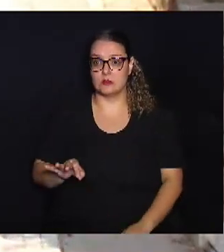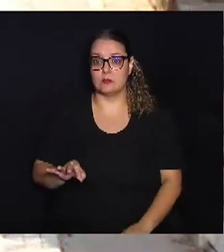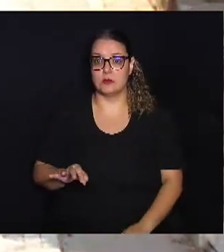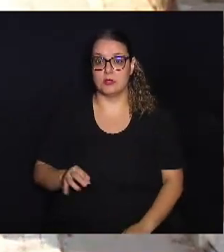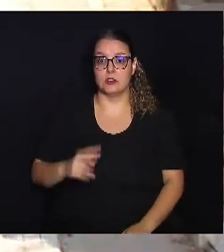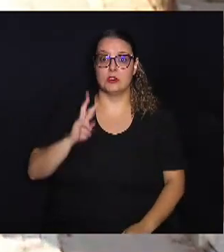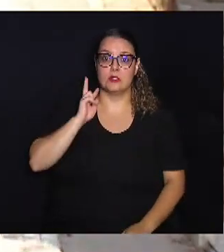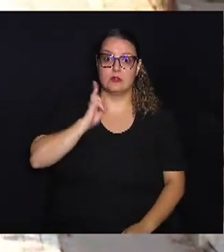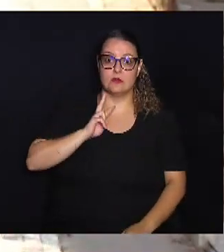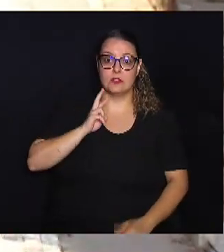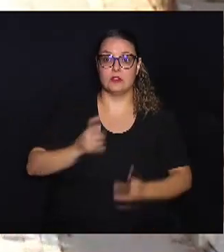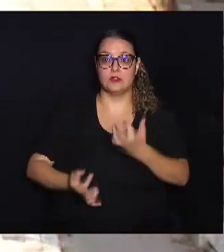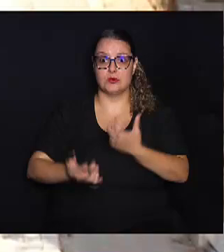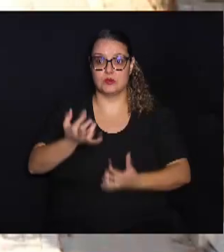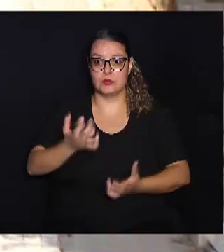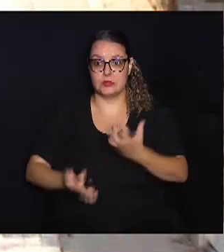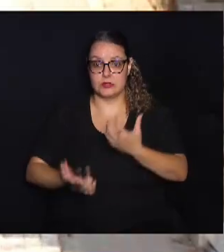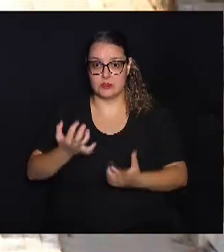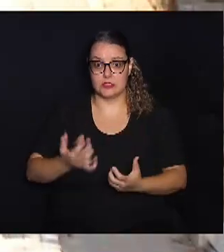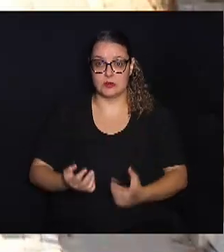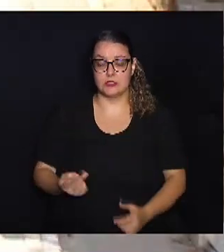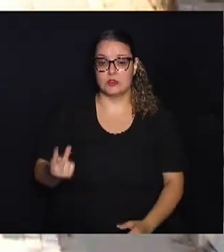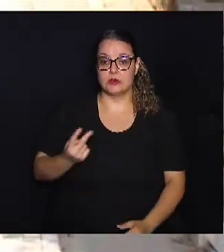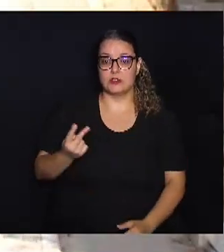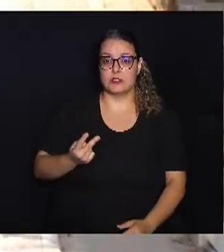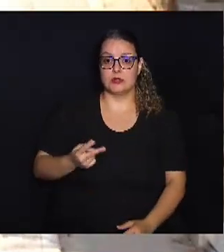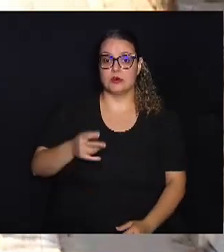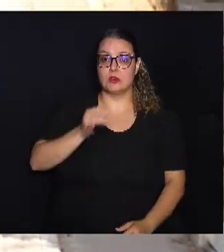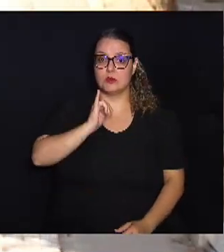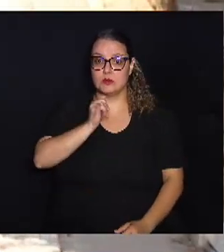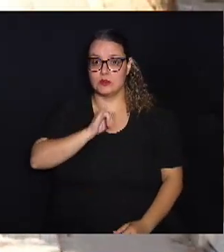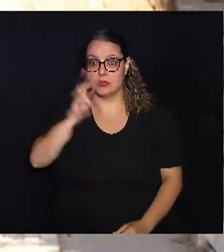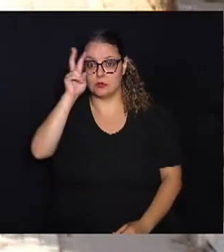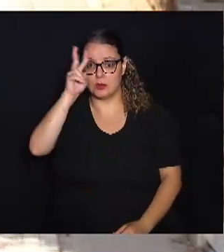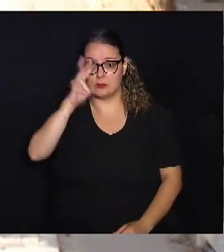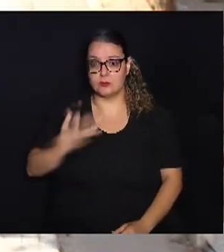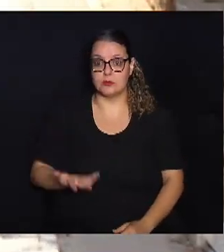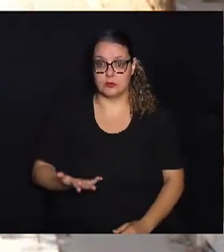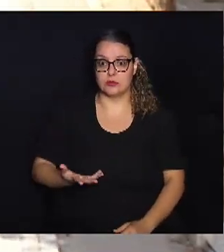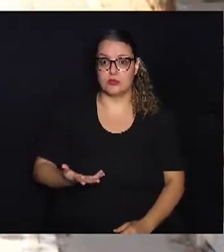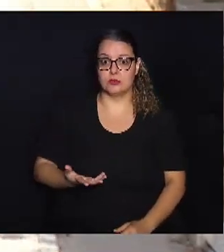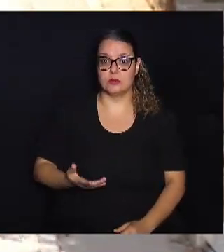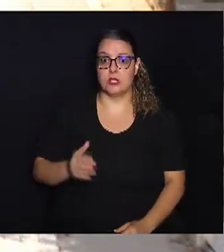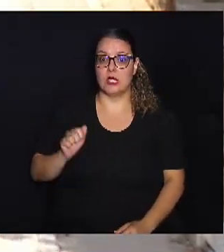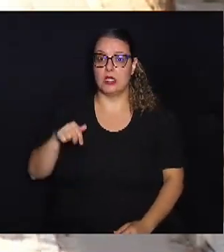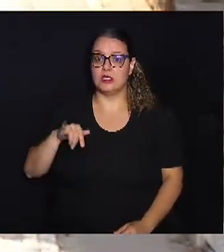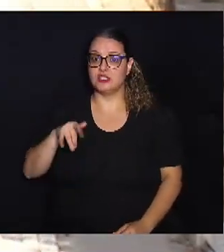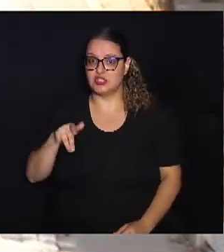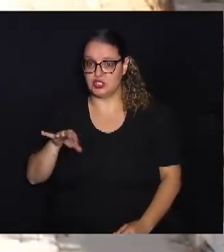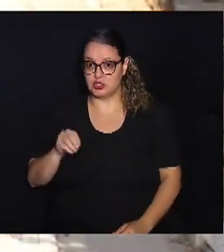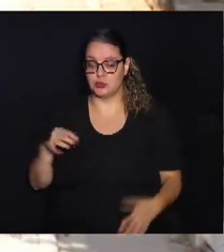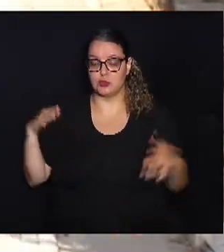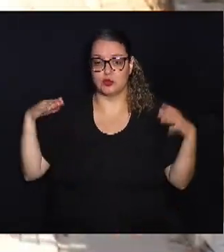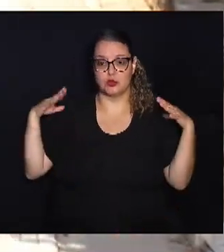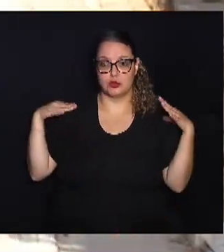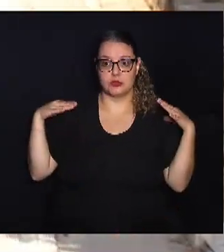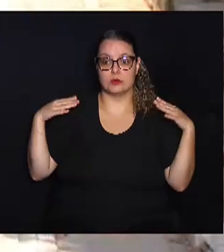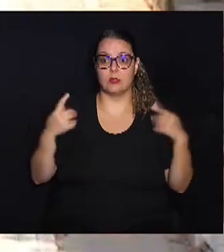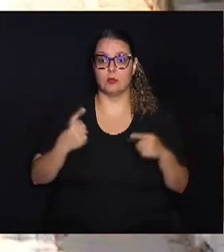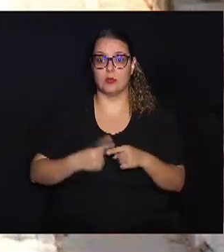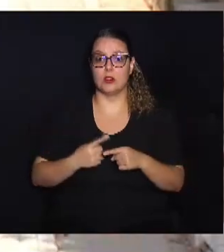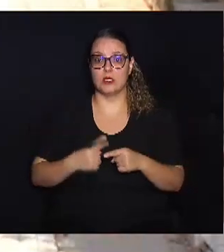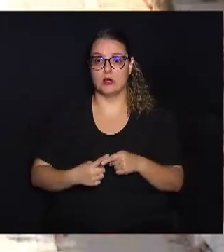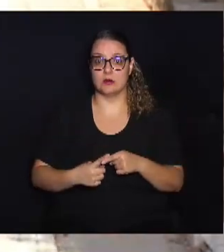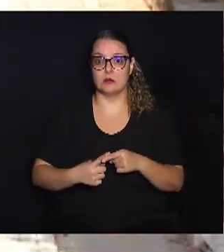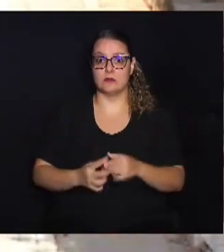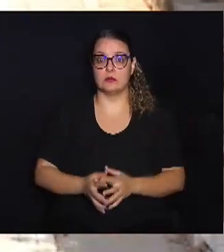vítimas de um incêndio e, segundo contos populares, eles são chamadas de anjinhos porque eles